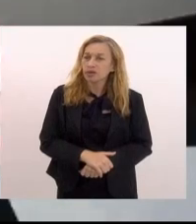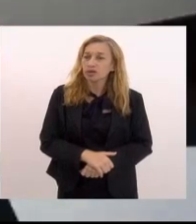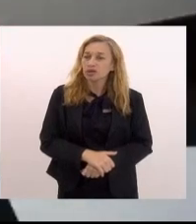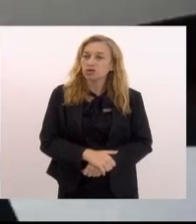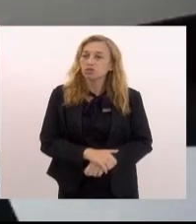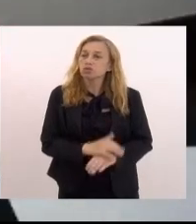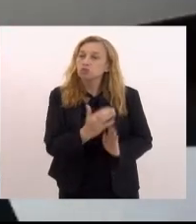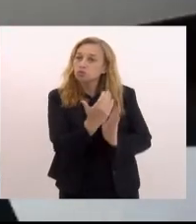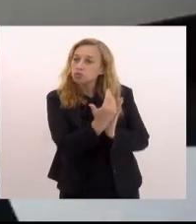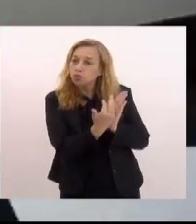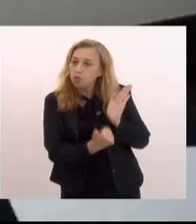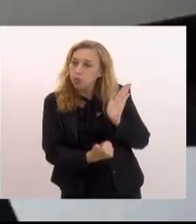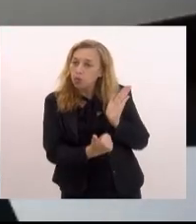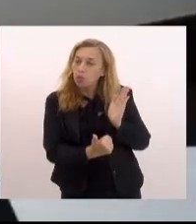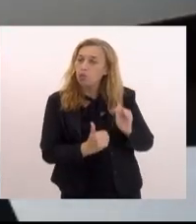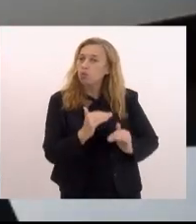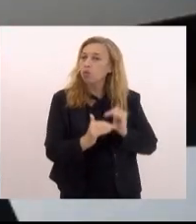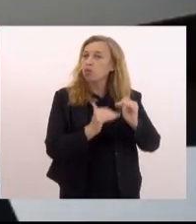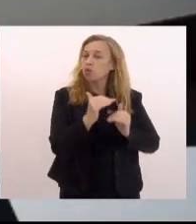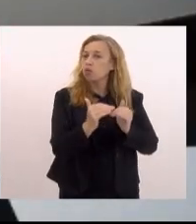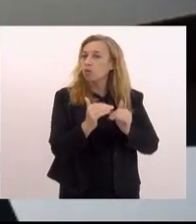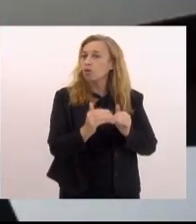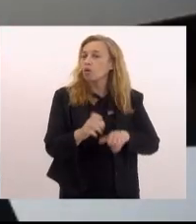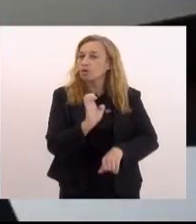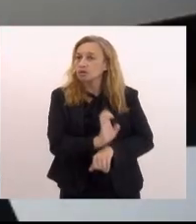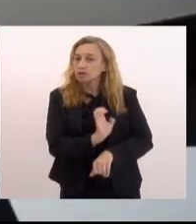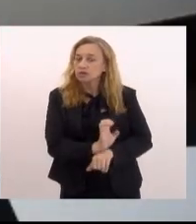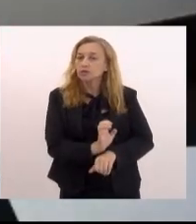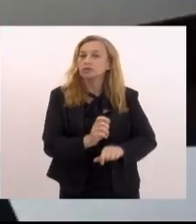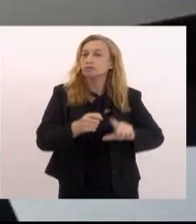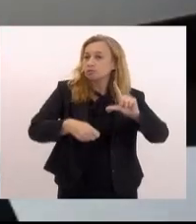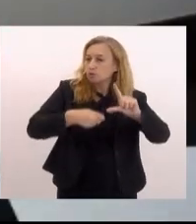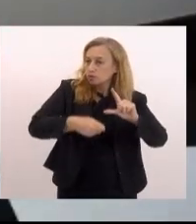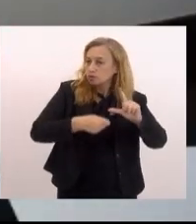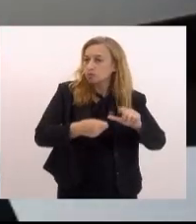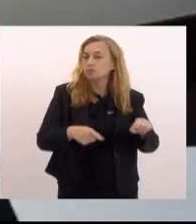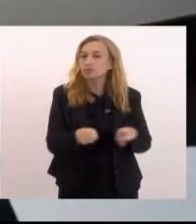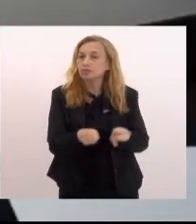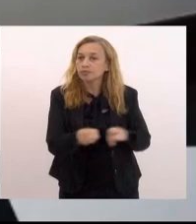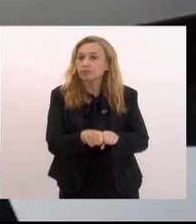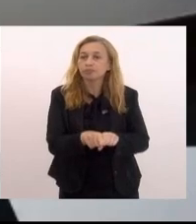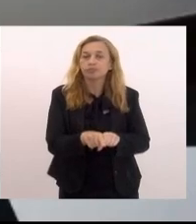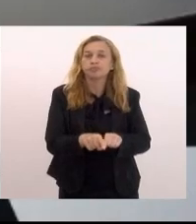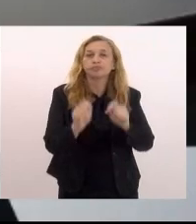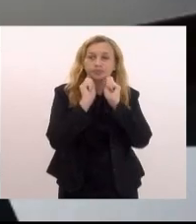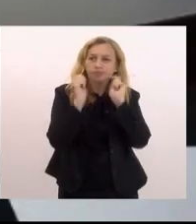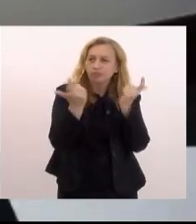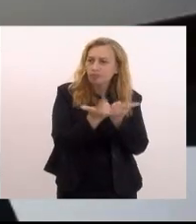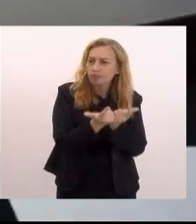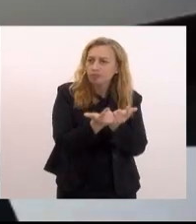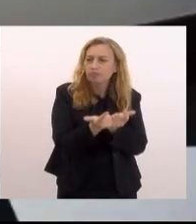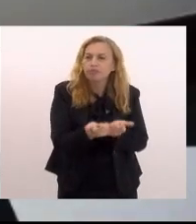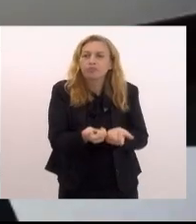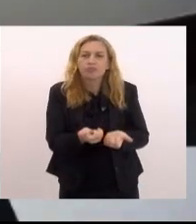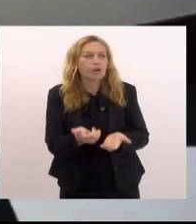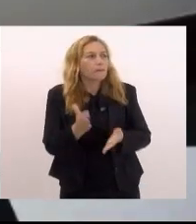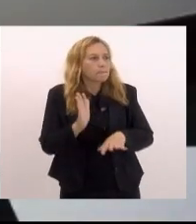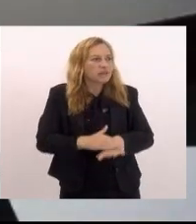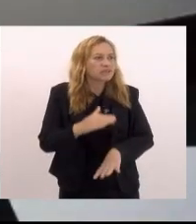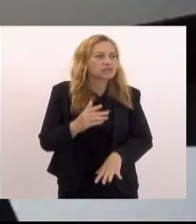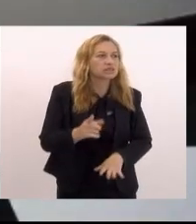agenda de desenvolvimento do Estado que passa também pela logística. Recentemente, a Assembleia Legislativa deu mais uma